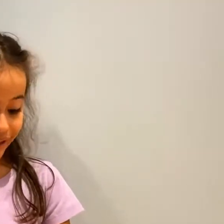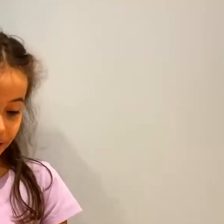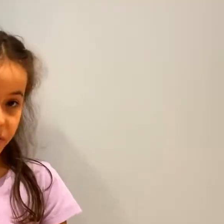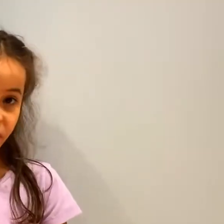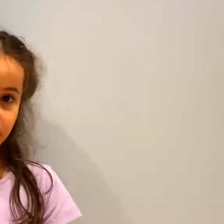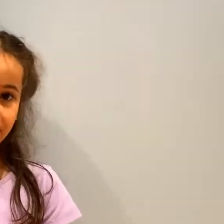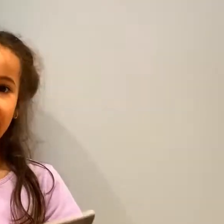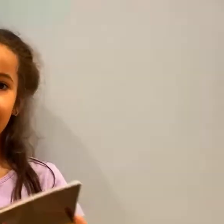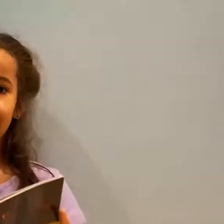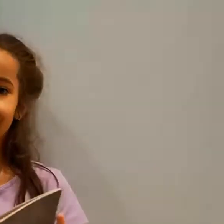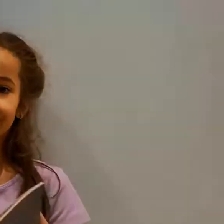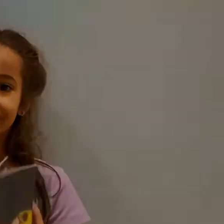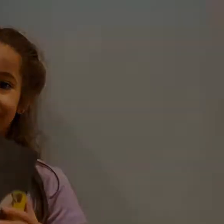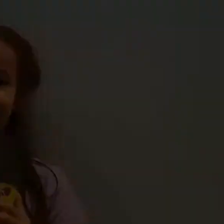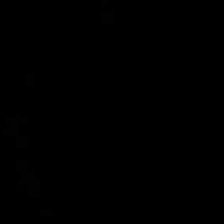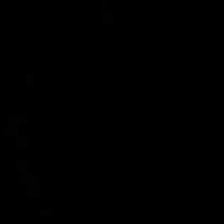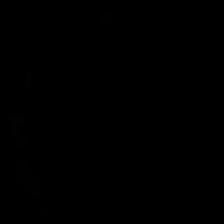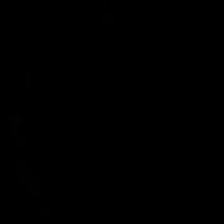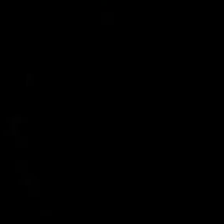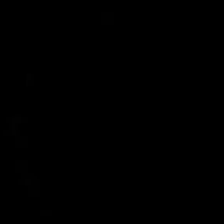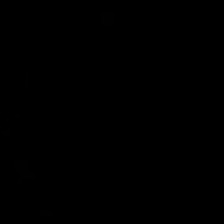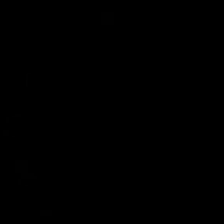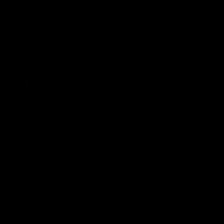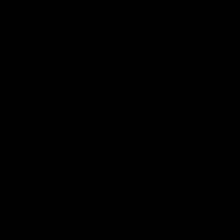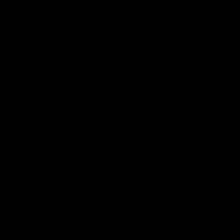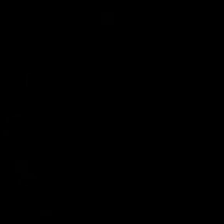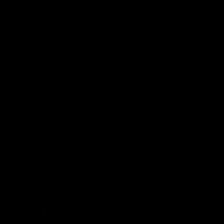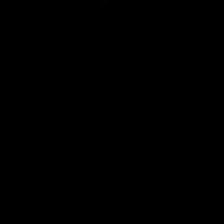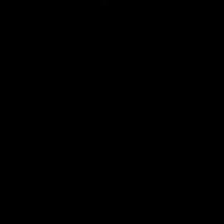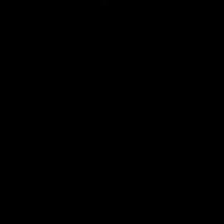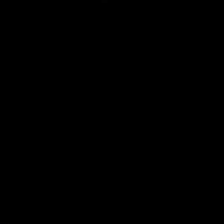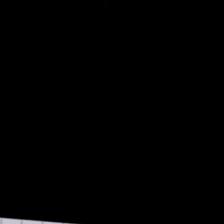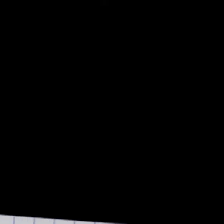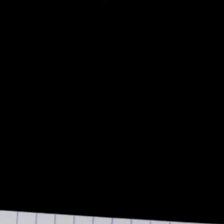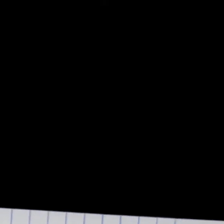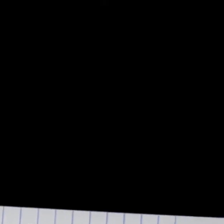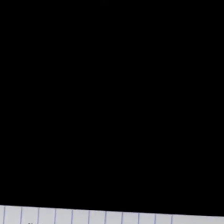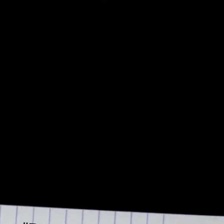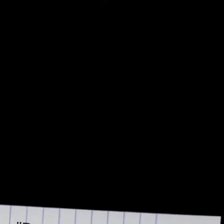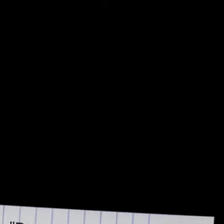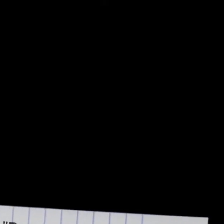pasteleiro, bananeiro, batateiro, peixeiro e nenhum formigueiro.